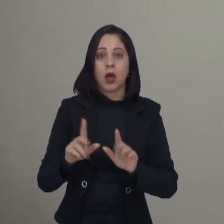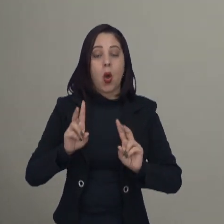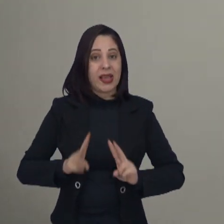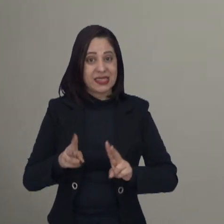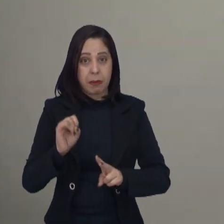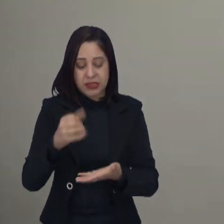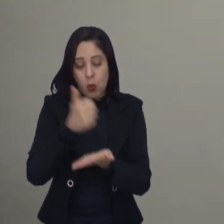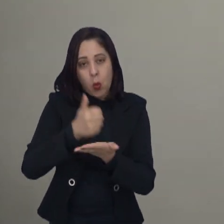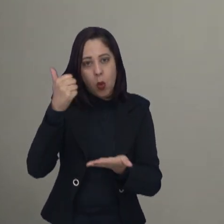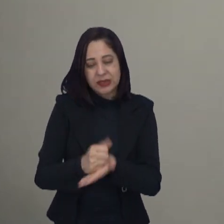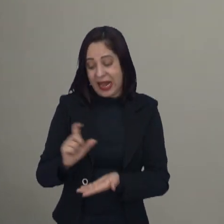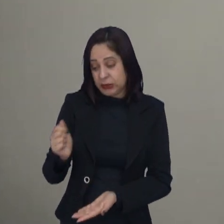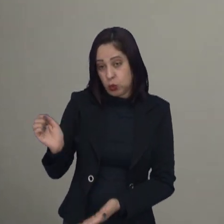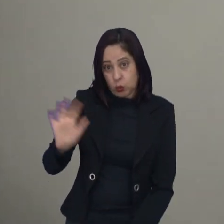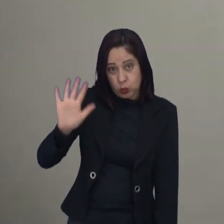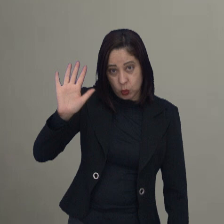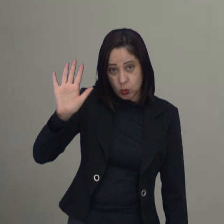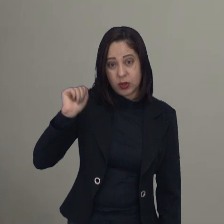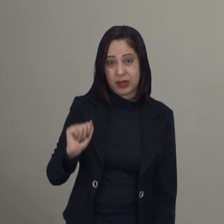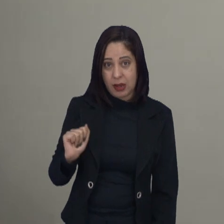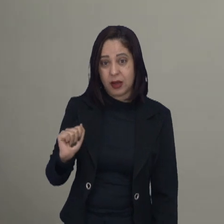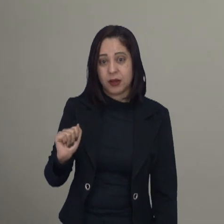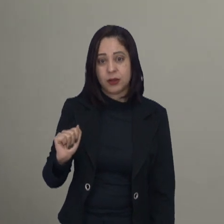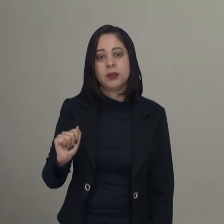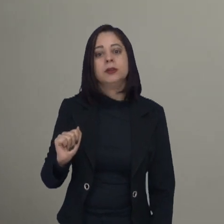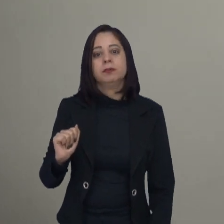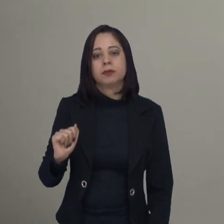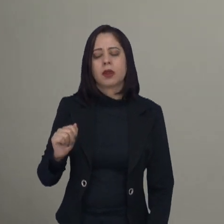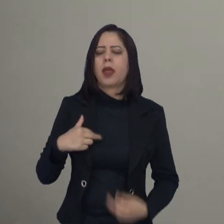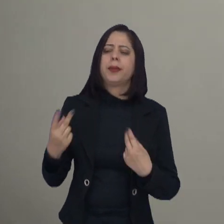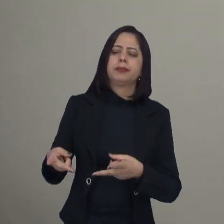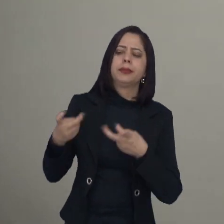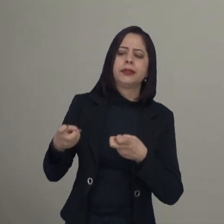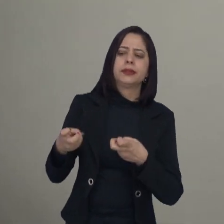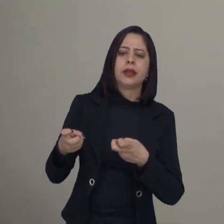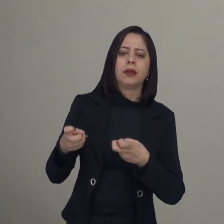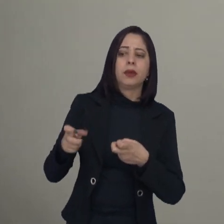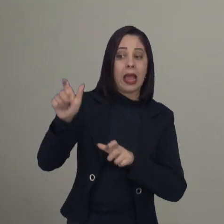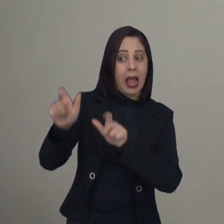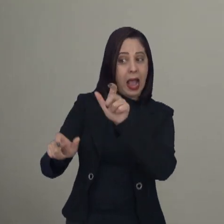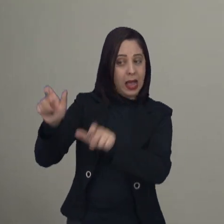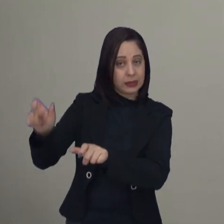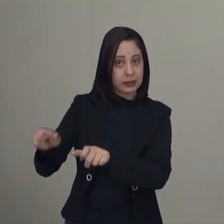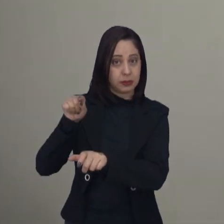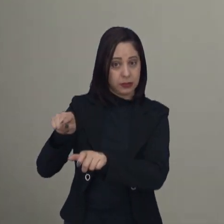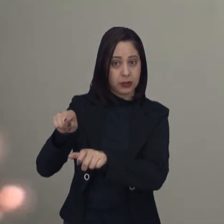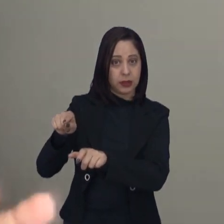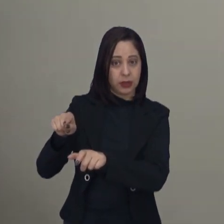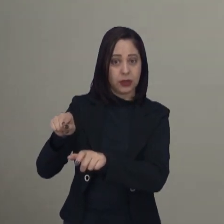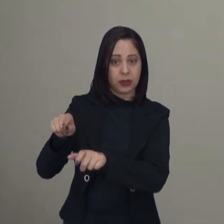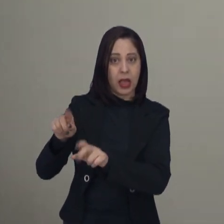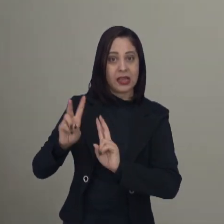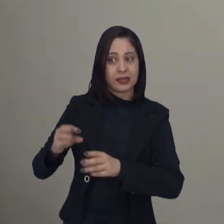altos valores, tudo que seja transação grande, a gente vê as minhas meninas sempre mandam para mim